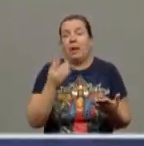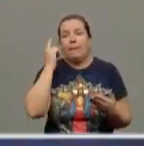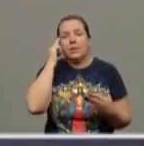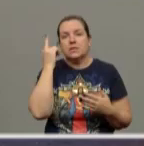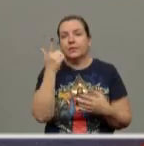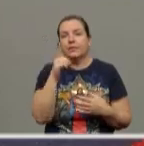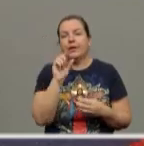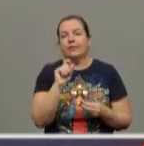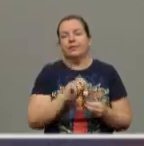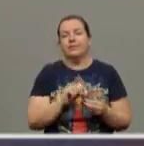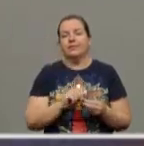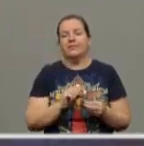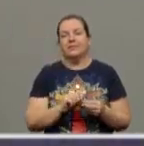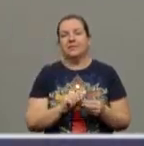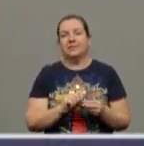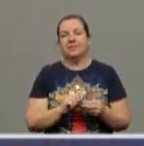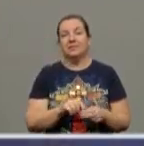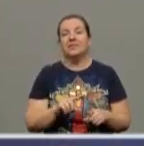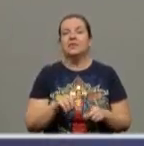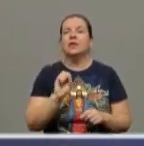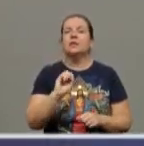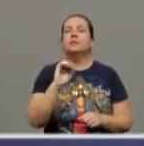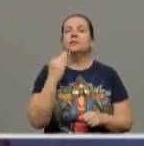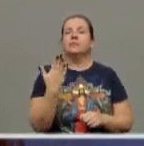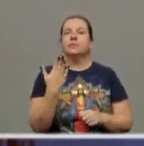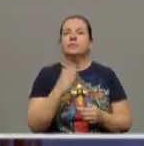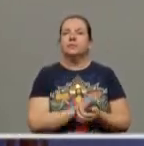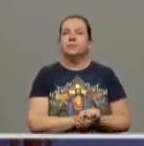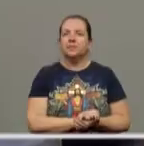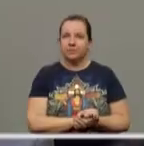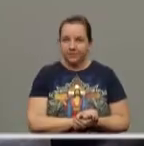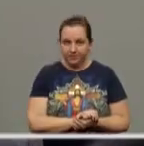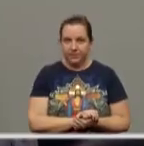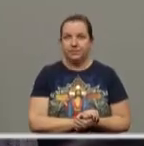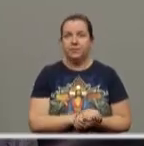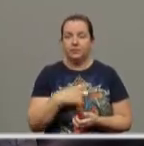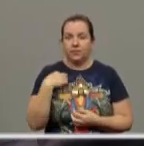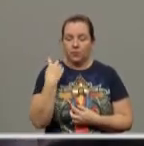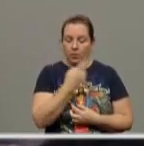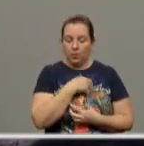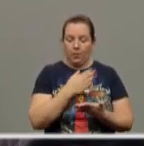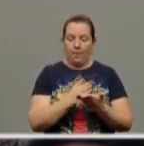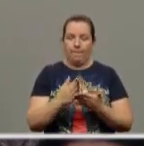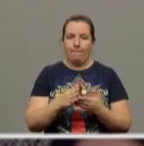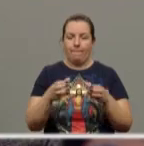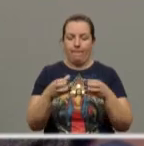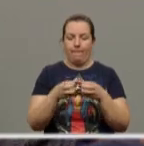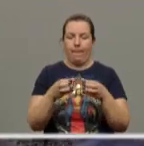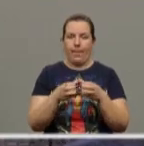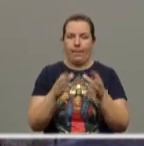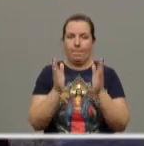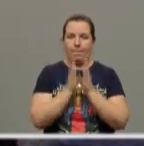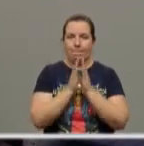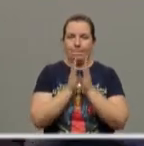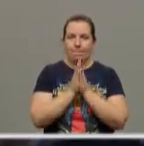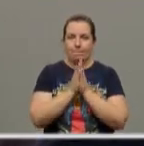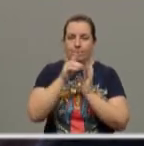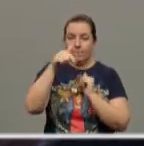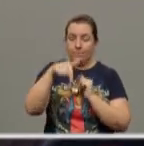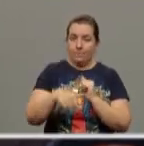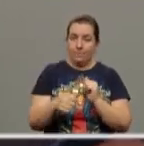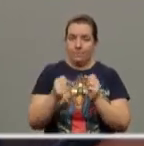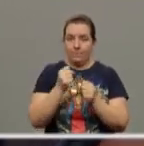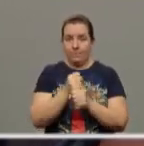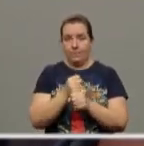jeito. Né? O que aconteceu, gente? Nós começamos um grupo de oração. Esse ano nós